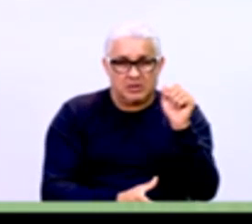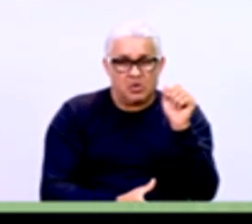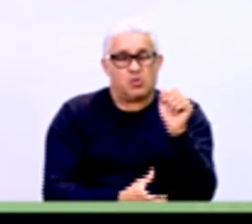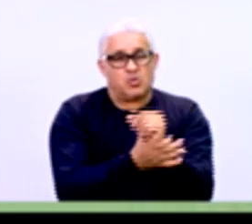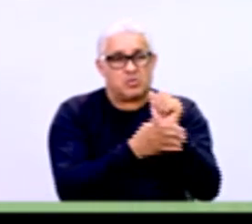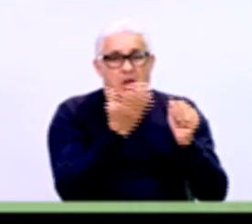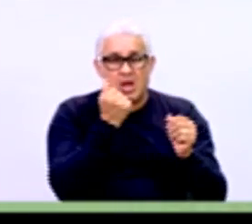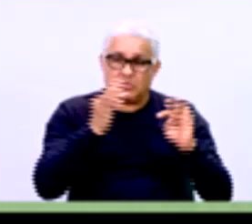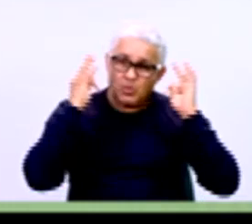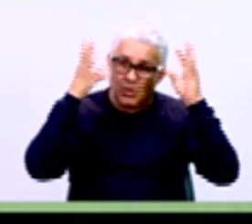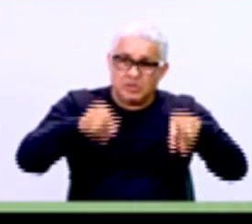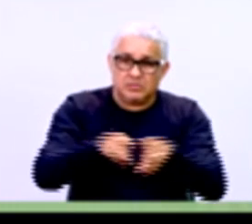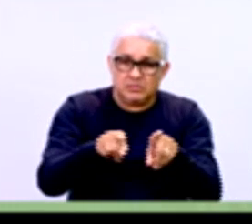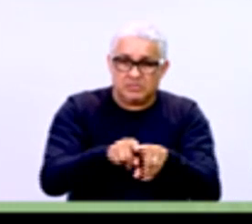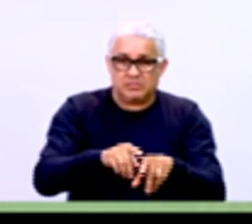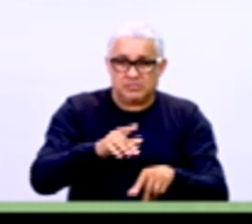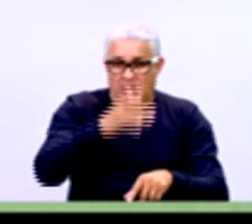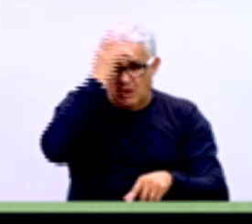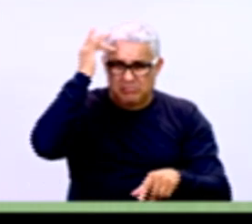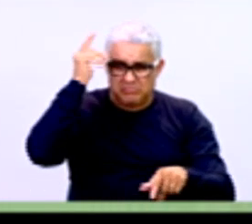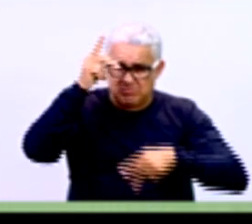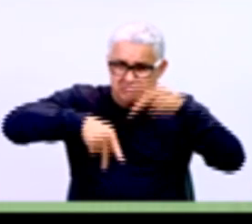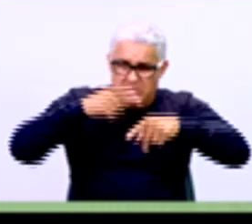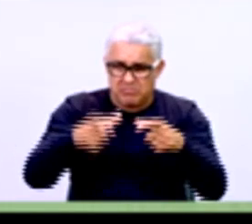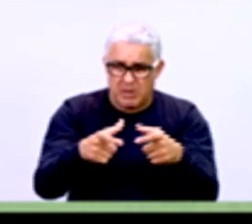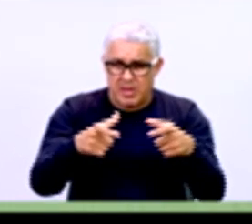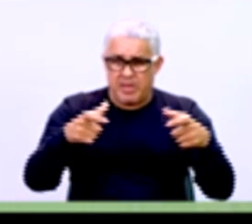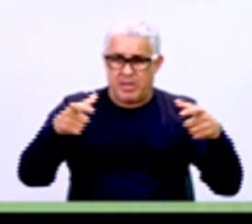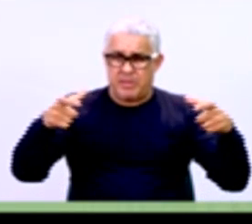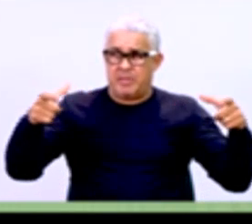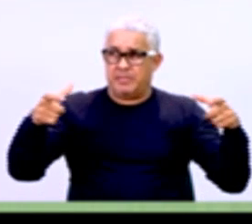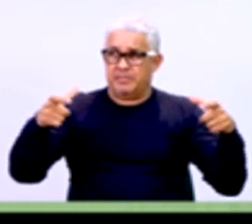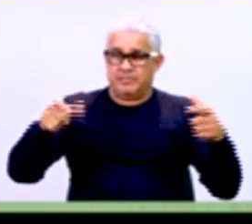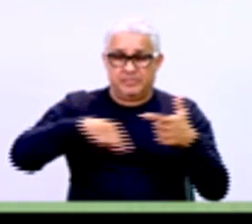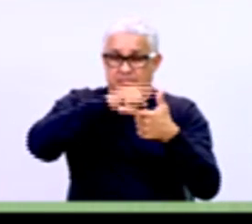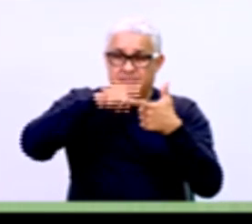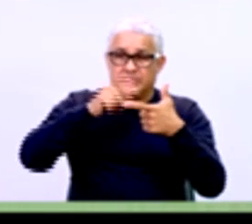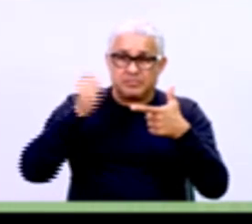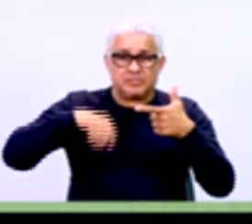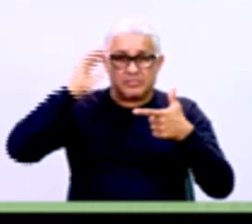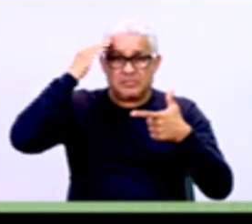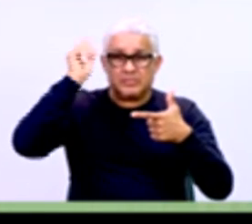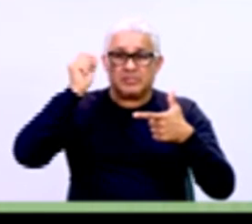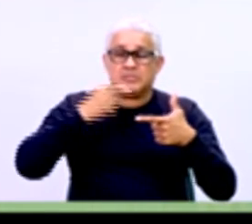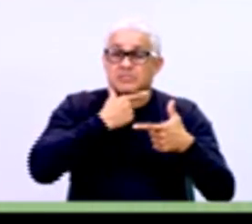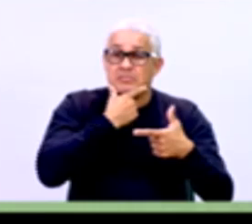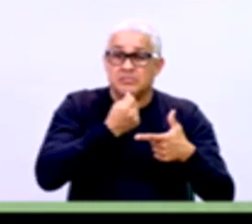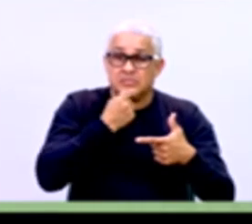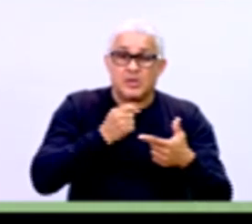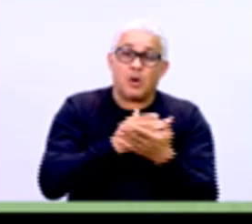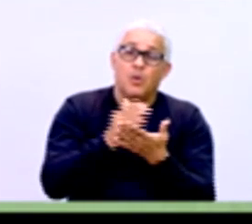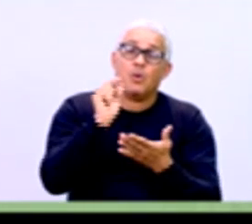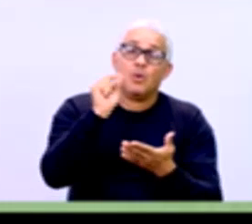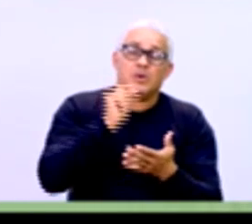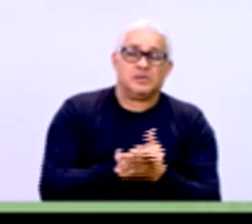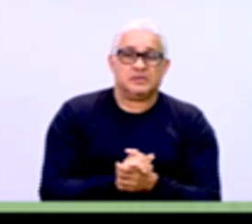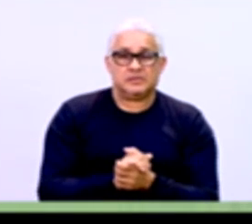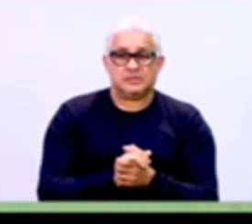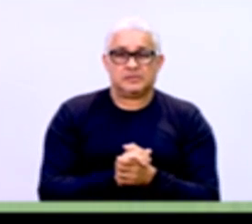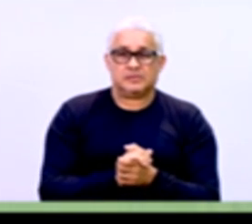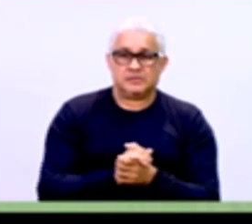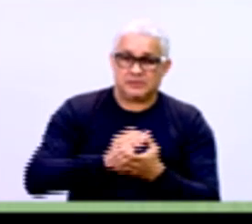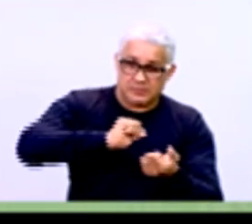início do crescimento populacional. Nesse segundo estágio, nós podemos entender assim, o homem começa então a